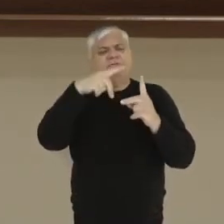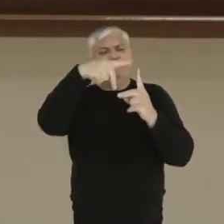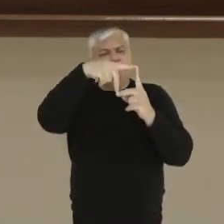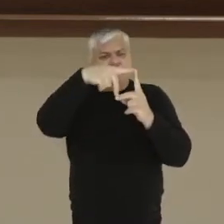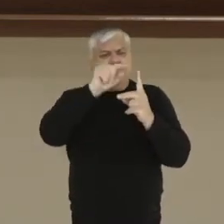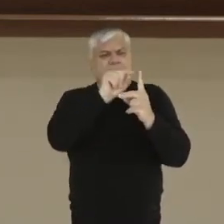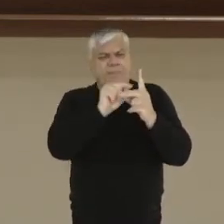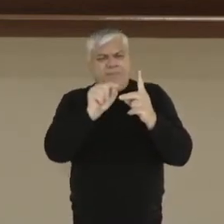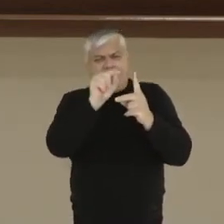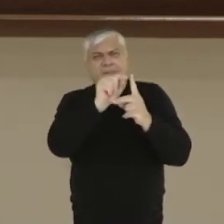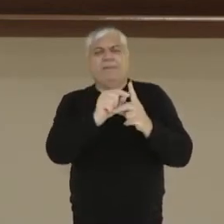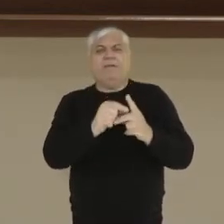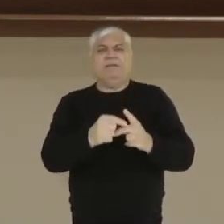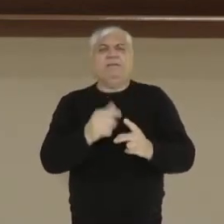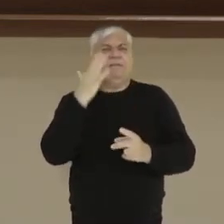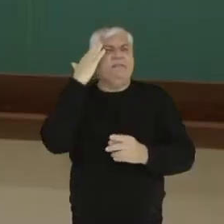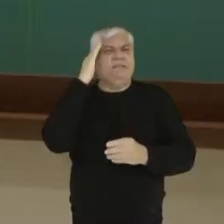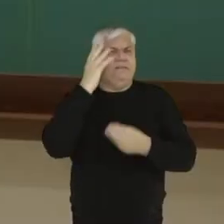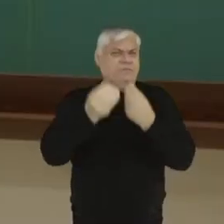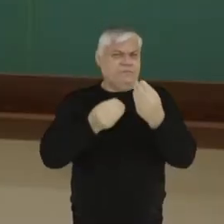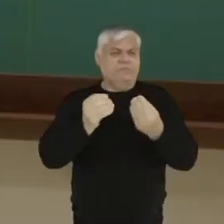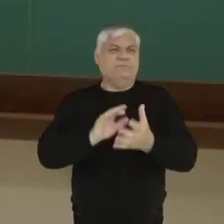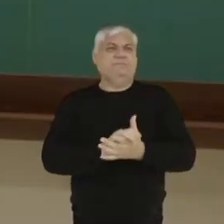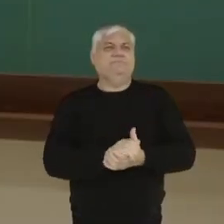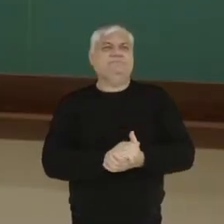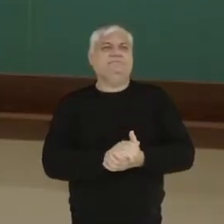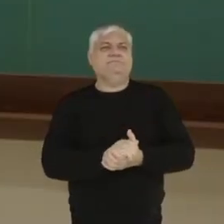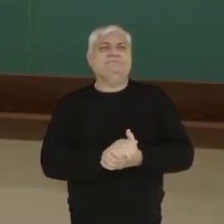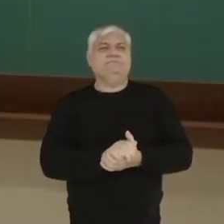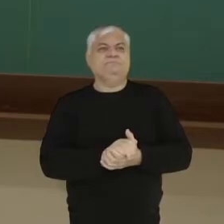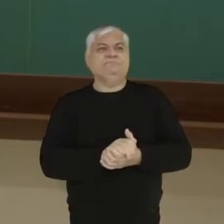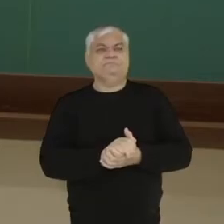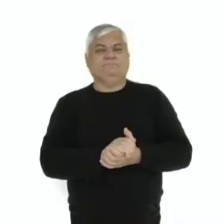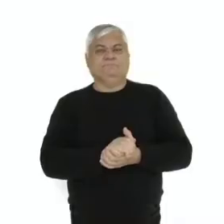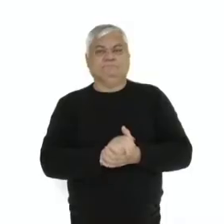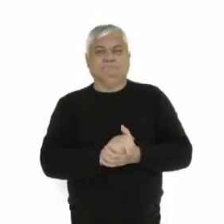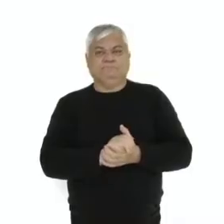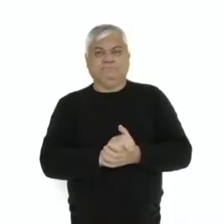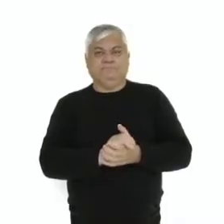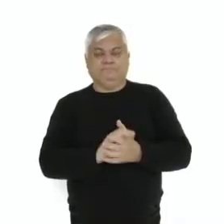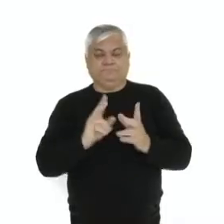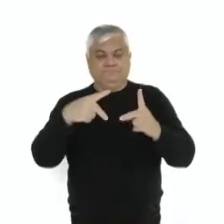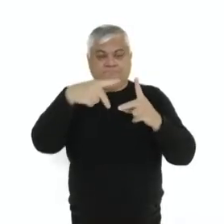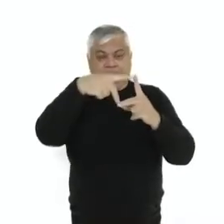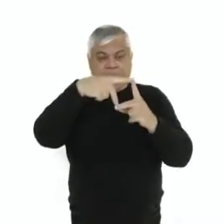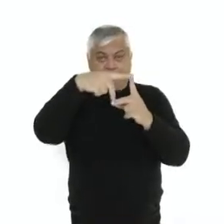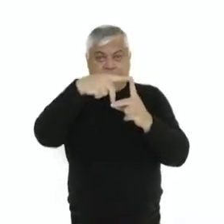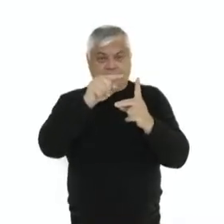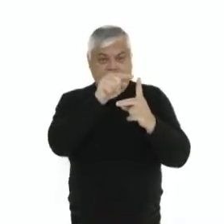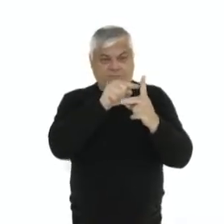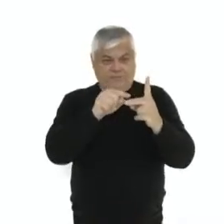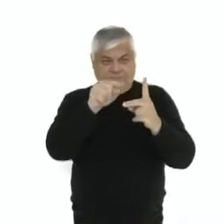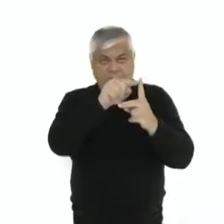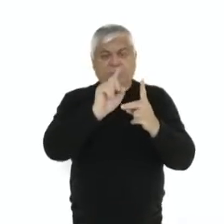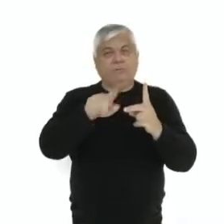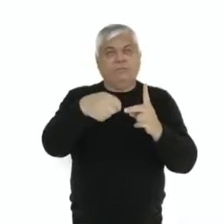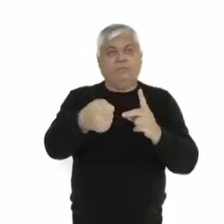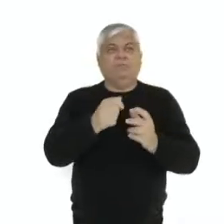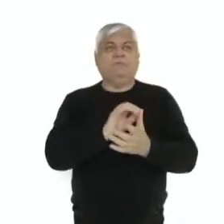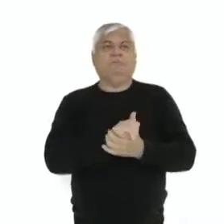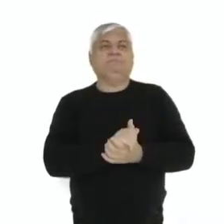área. Vamos entender? Olha só. Essas partes de tamanho conhecido são as unidades de medida. Confere